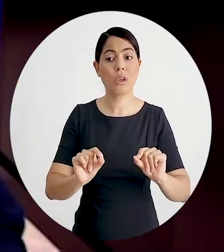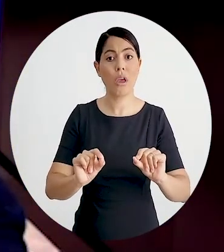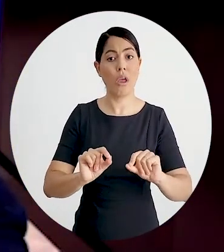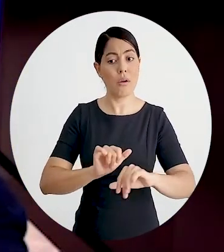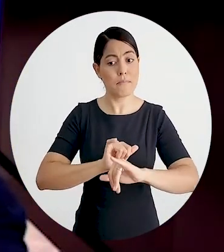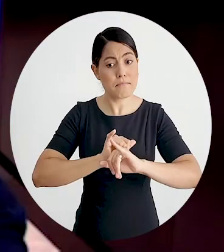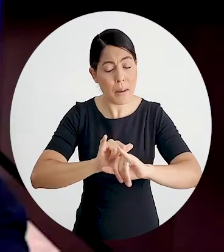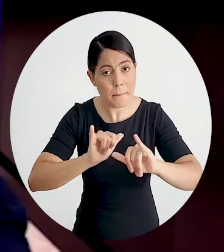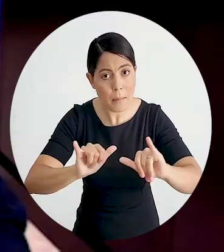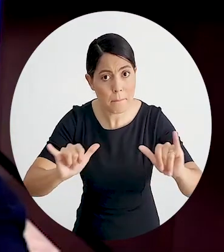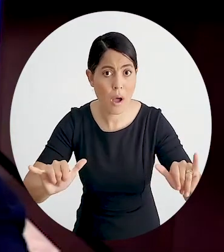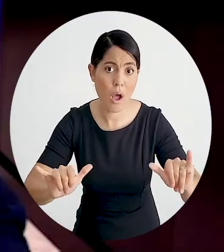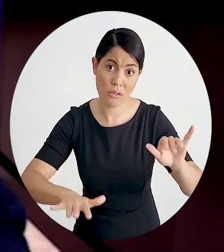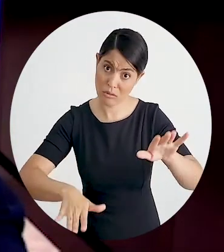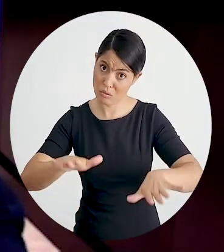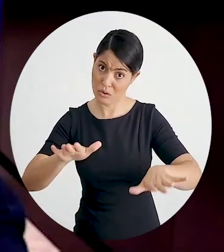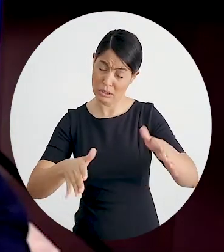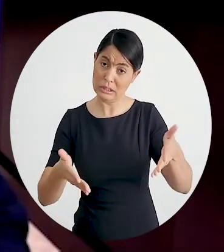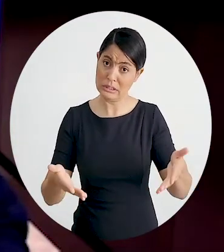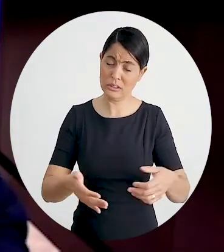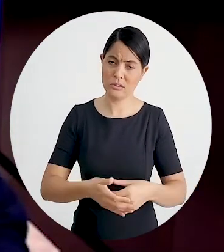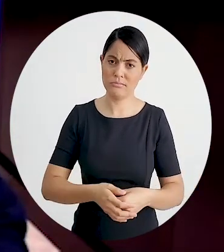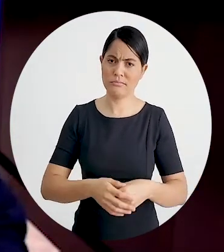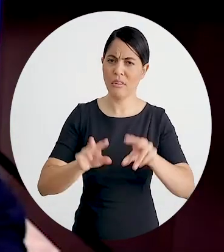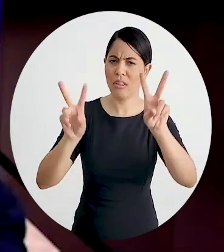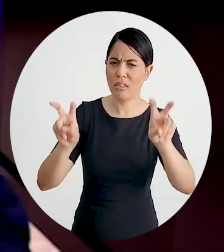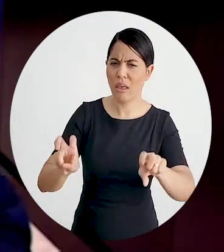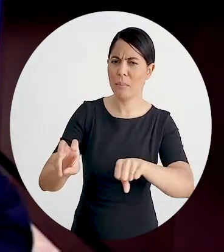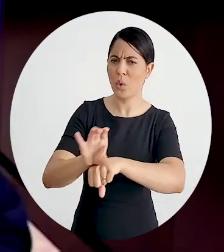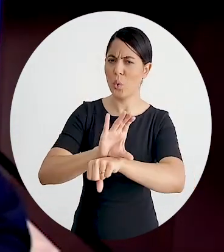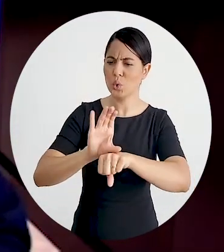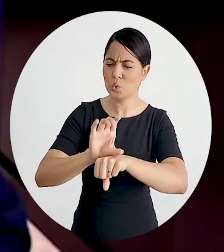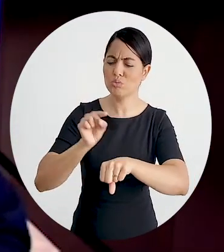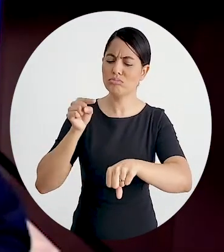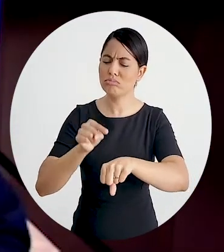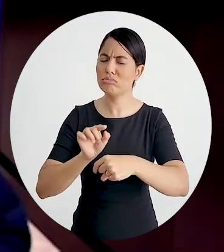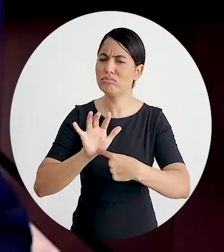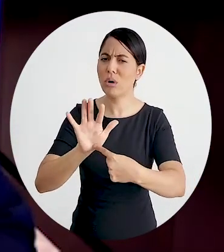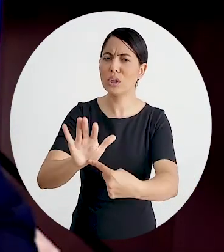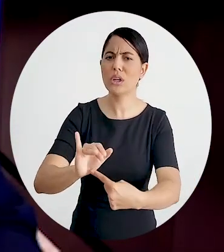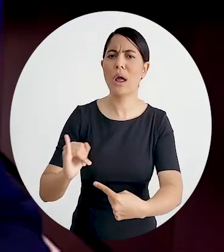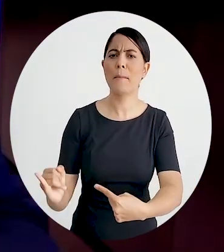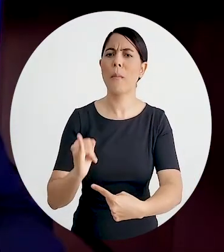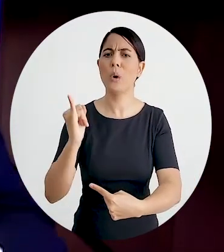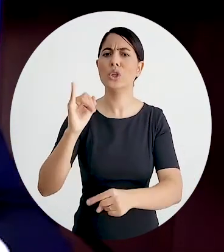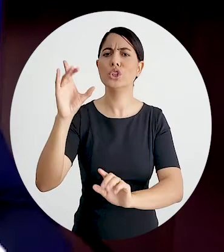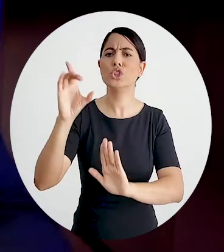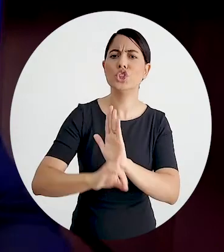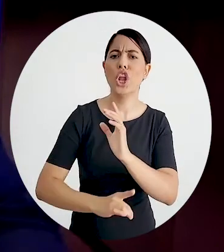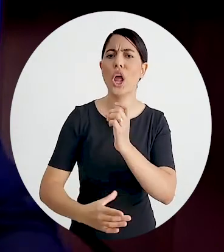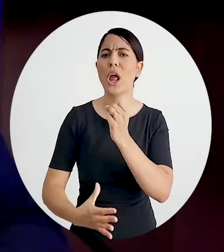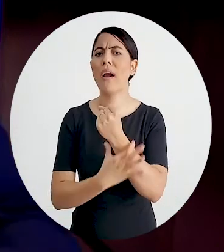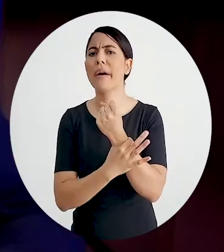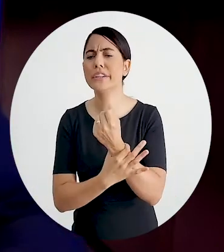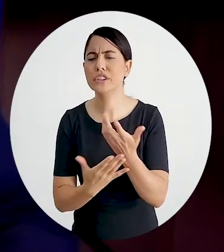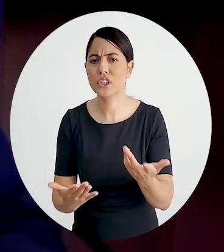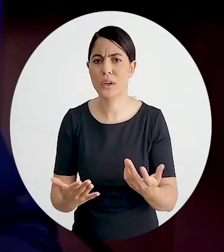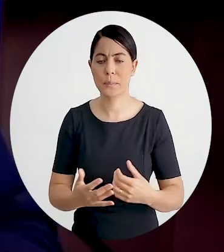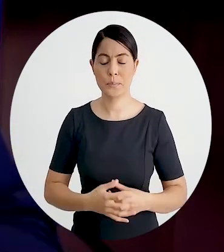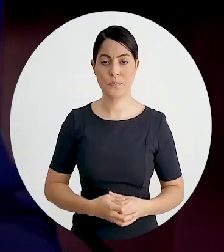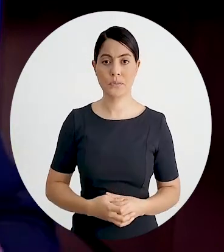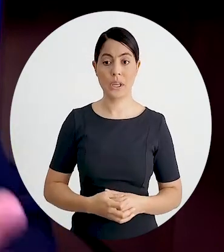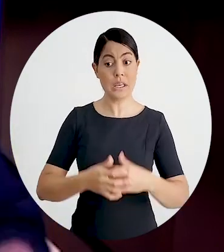uma maior divulgação da importância da Constituição, dos direitos e garantias, do